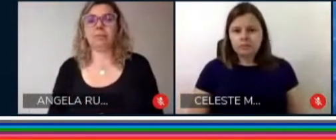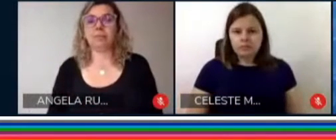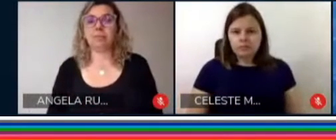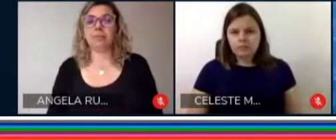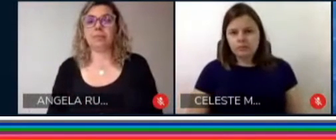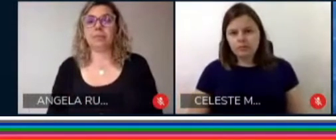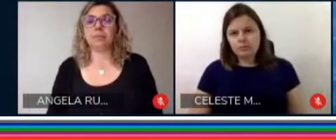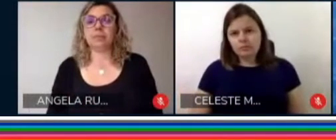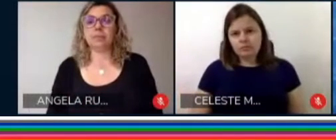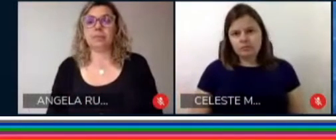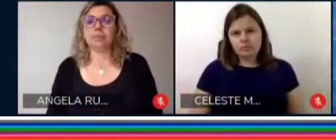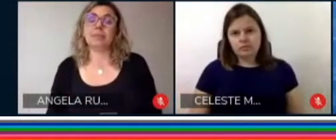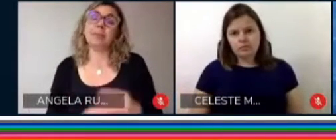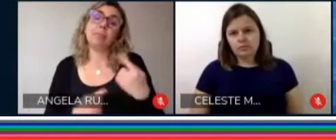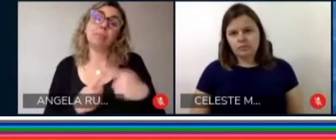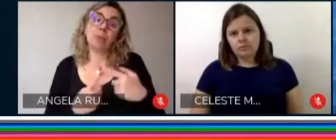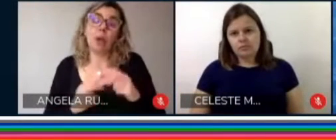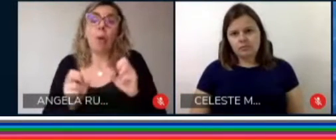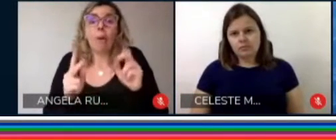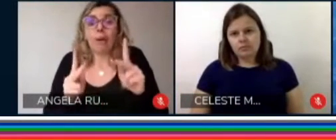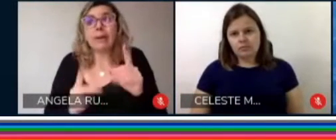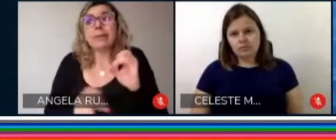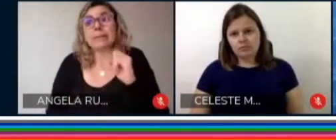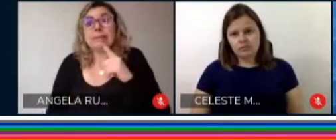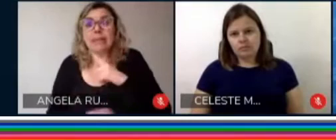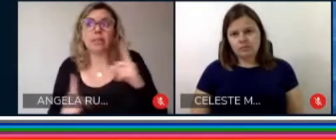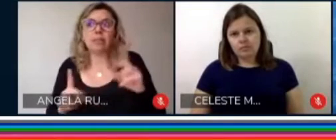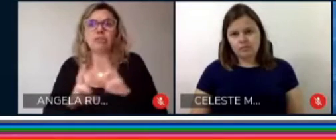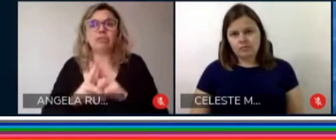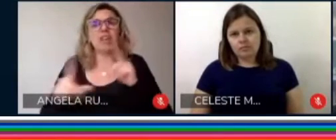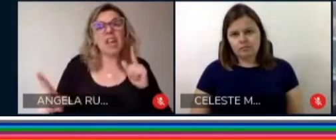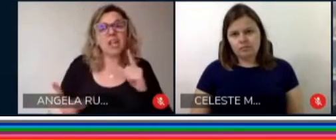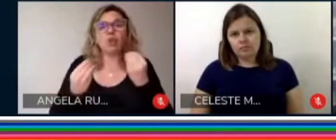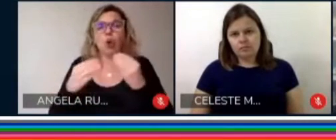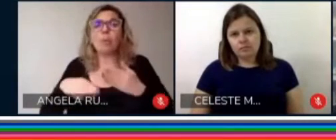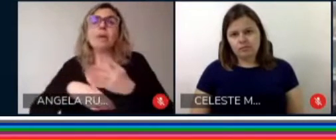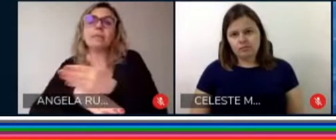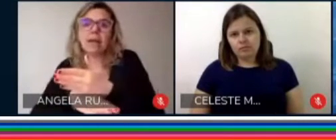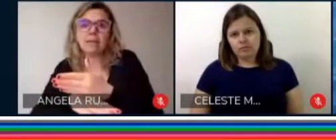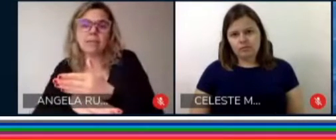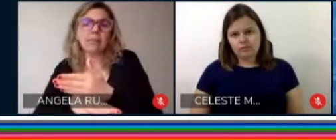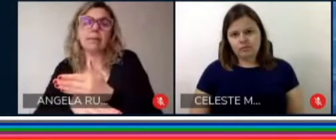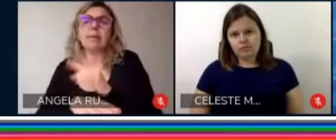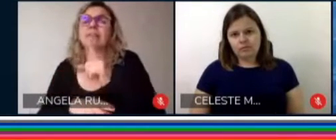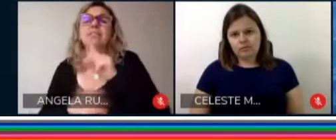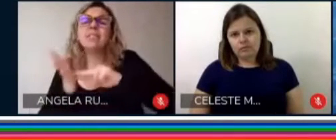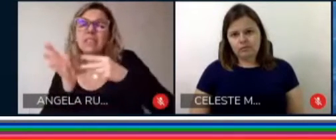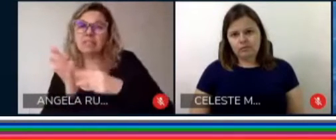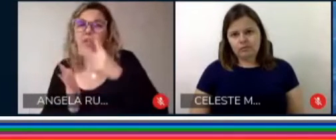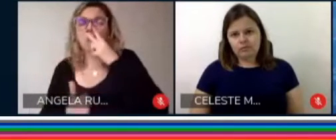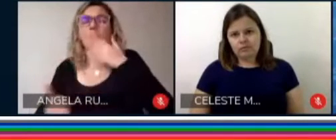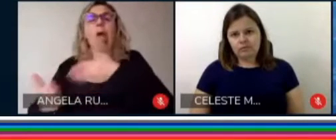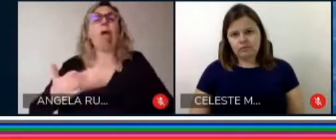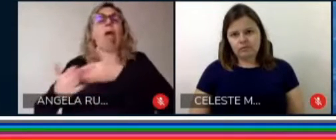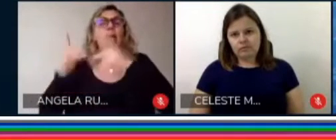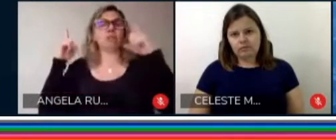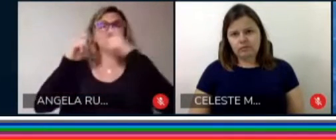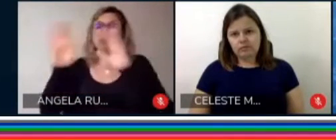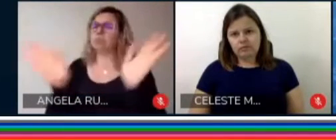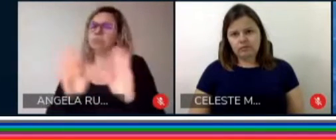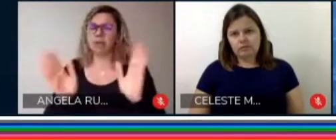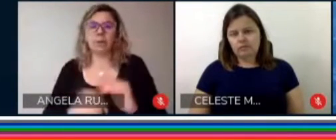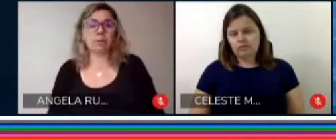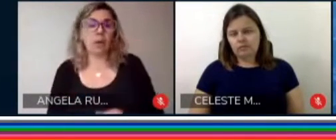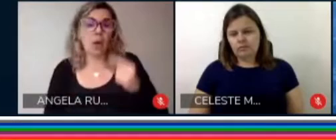diferença não deve ser um empecilho, né, para acesso. Então, Eu vou voltar aqui. A